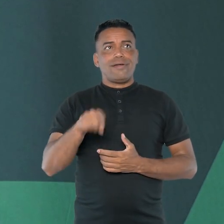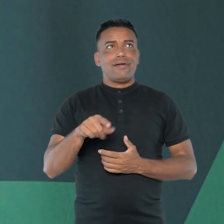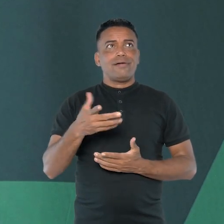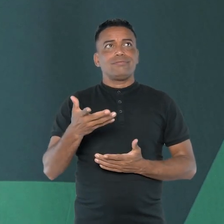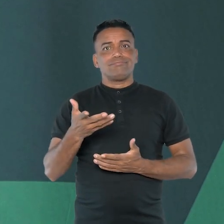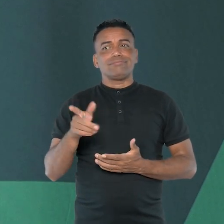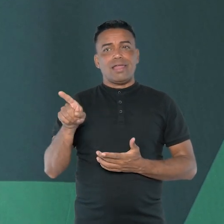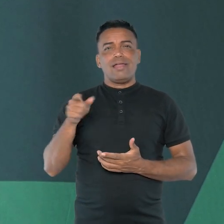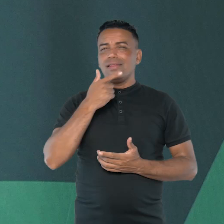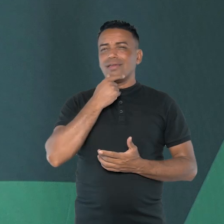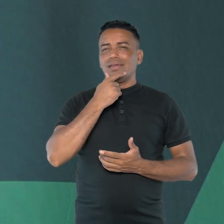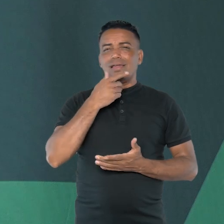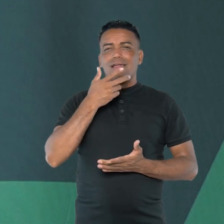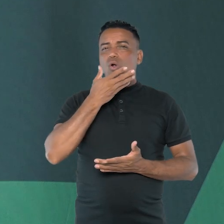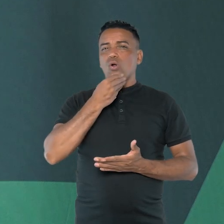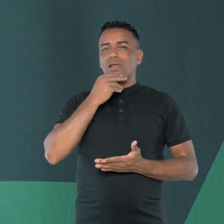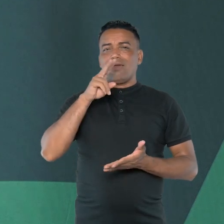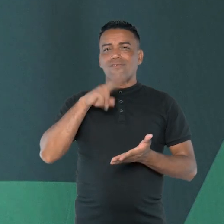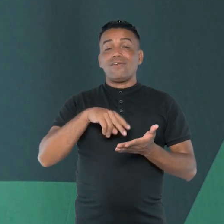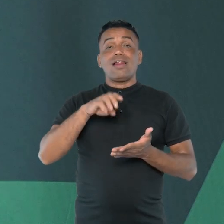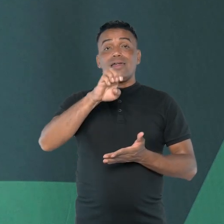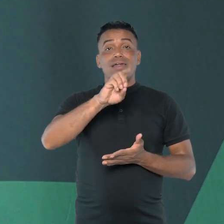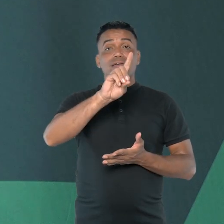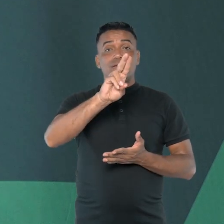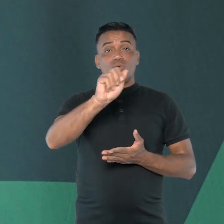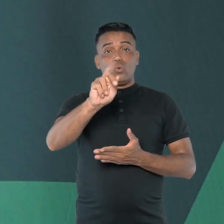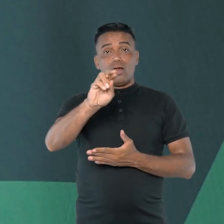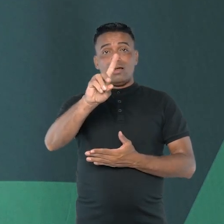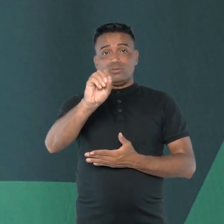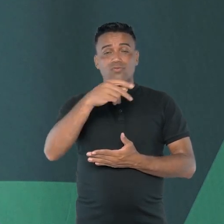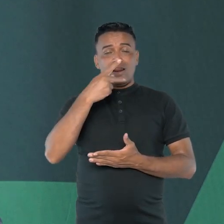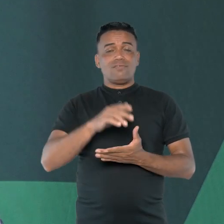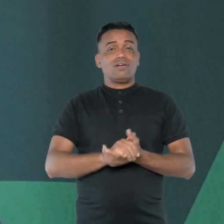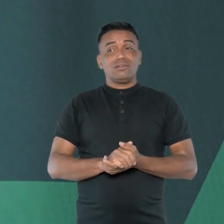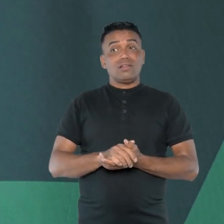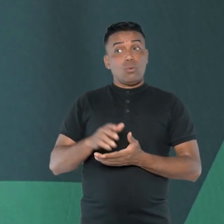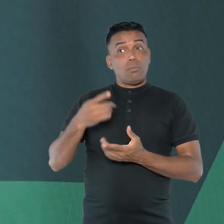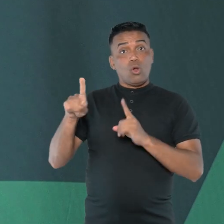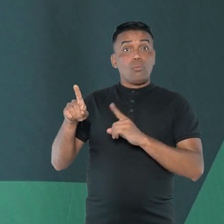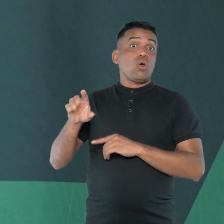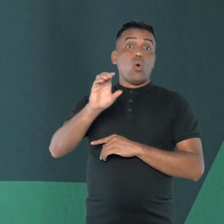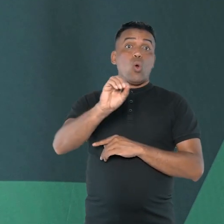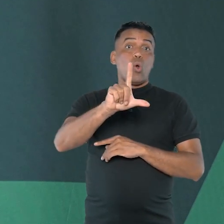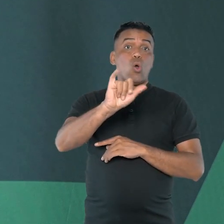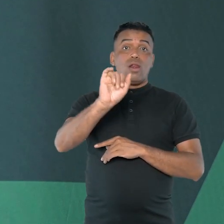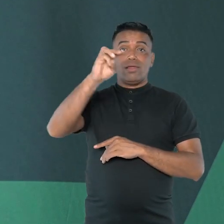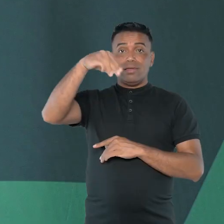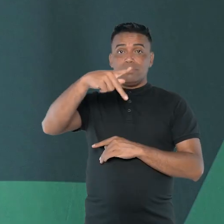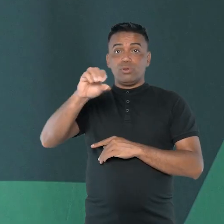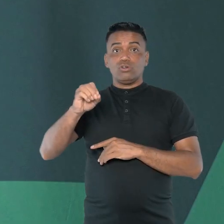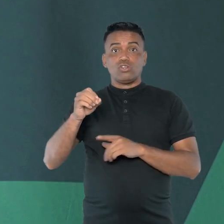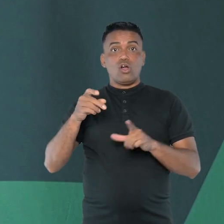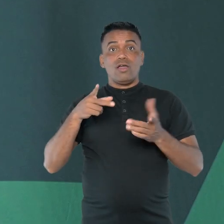Ele fala assim, o Eduardo Freire está dizendo assim, e o Olímpio, se referindo ao Zé Olímpio, e o Olímpio ainda faz questão de editar somente